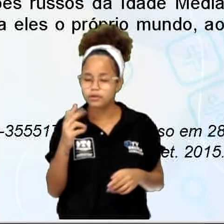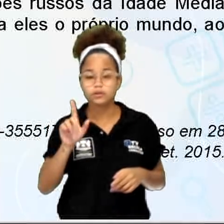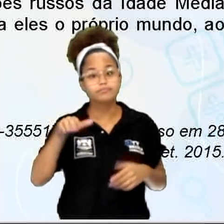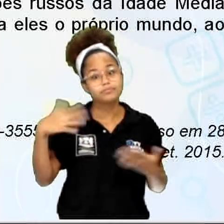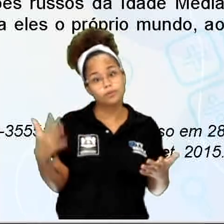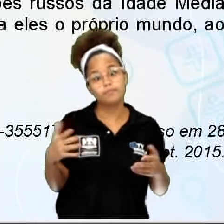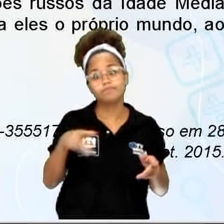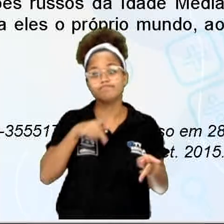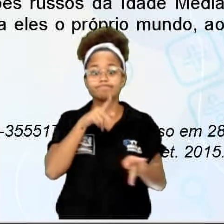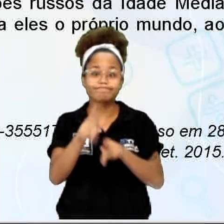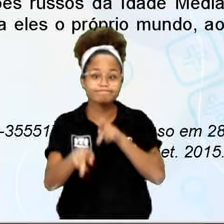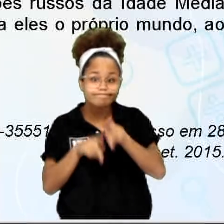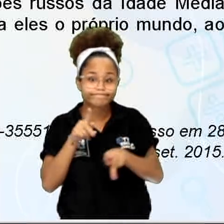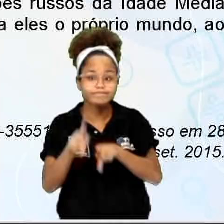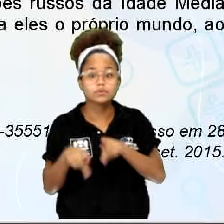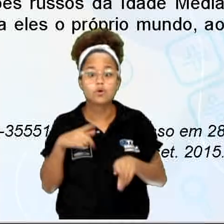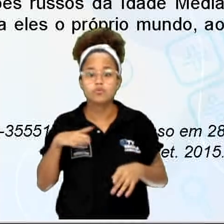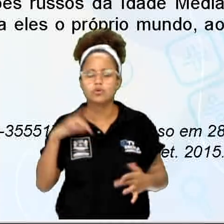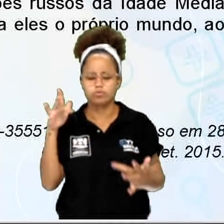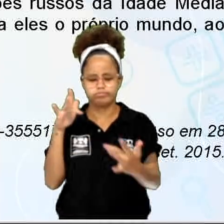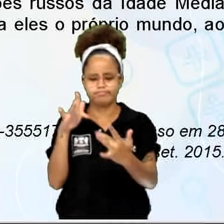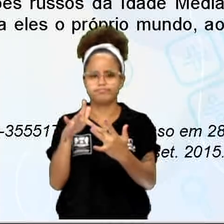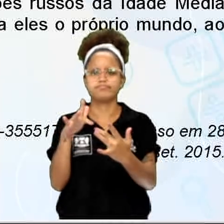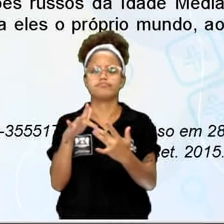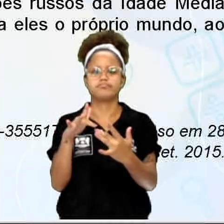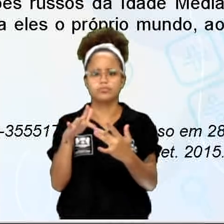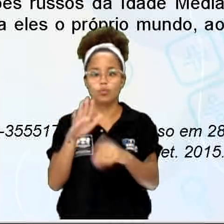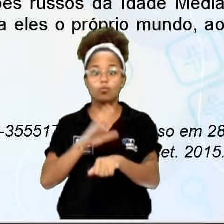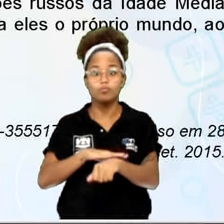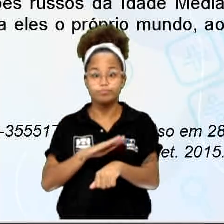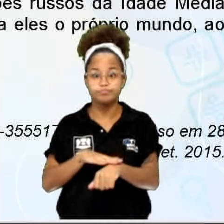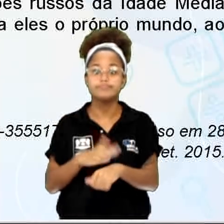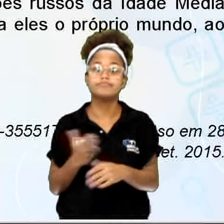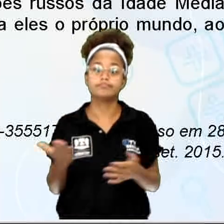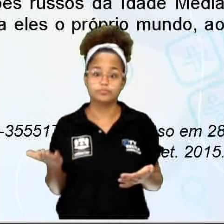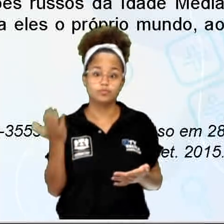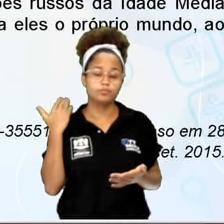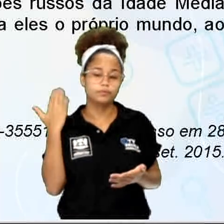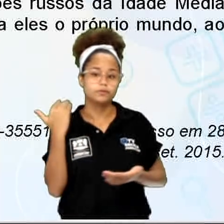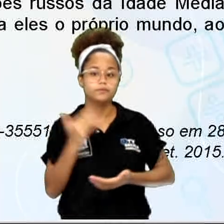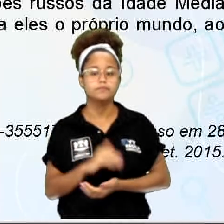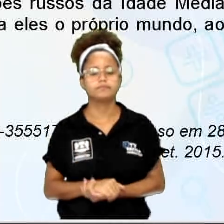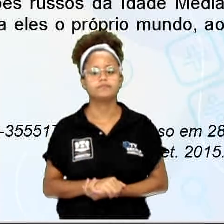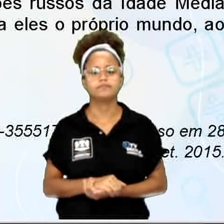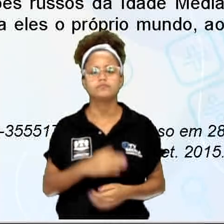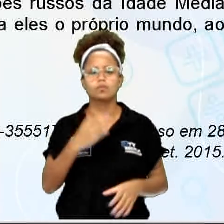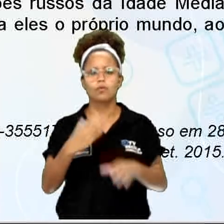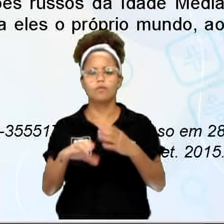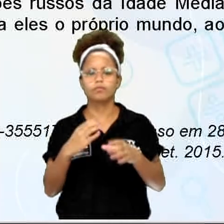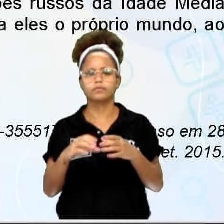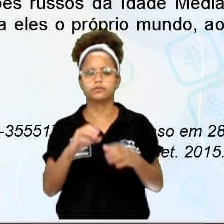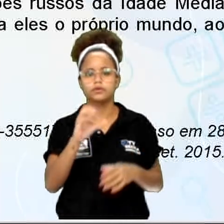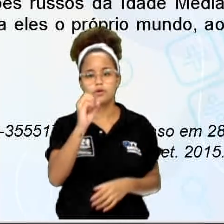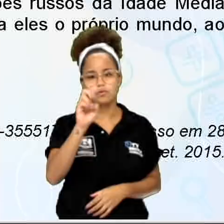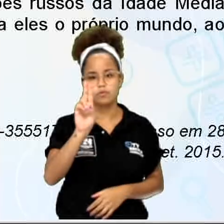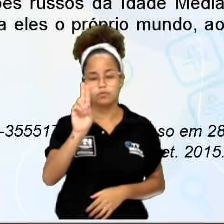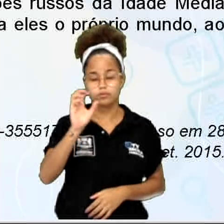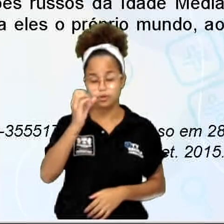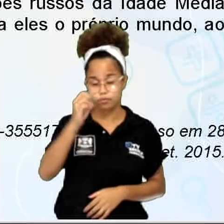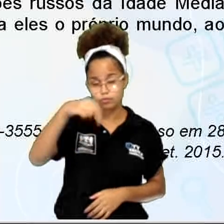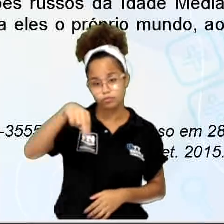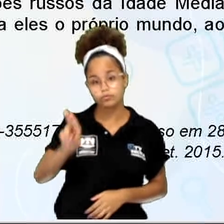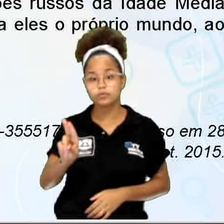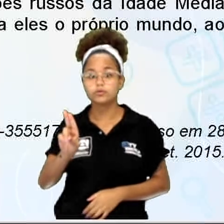povos estiveram em contato em algum momento. Um comunicado do Programa das Nações Unidas para o Meio